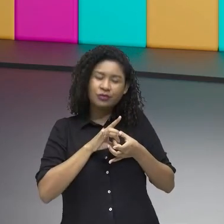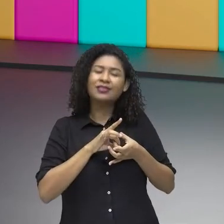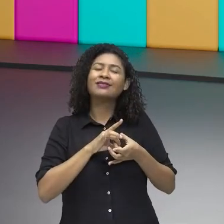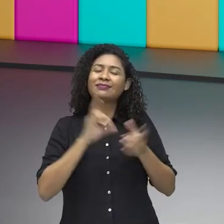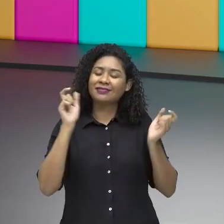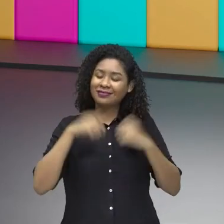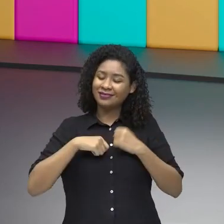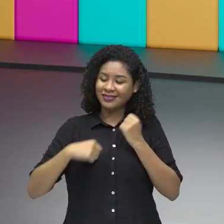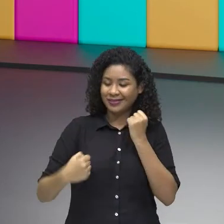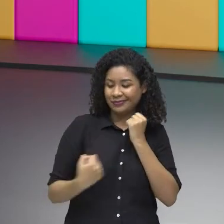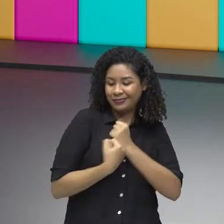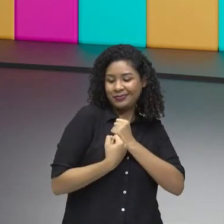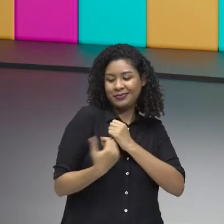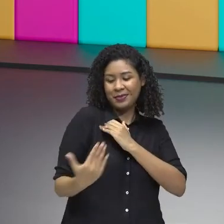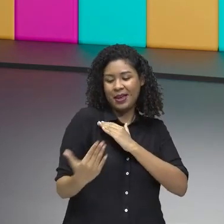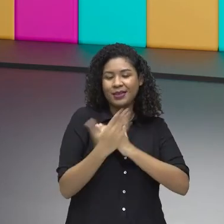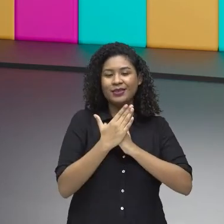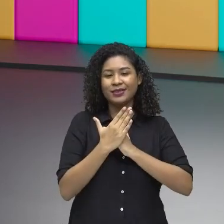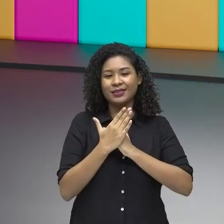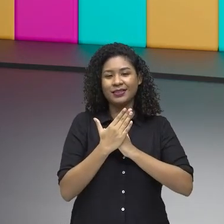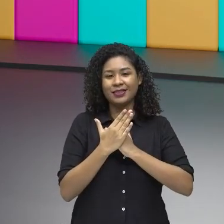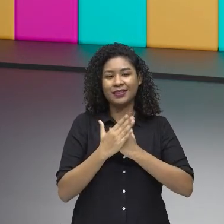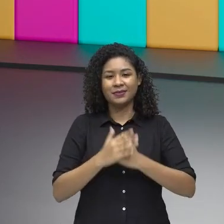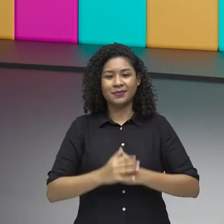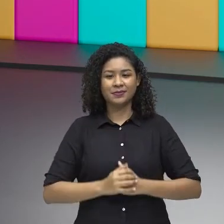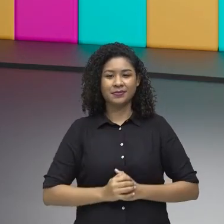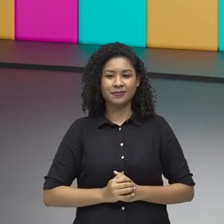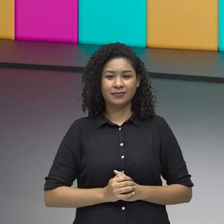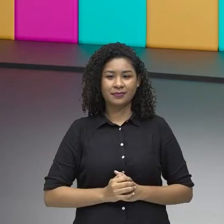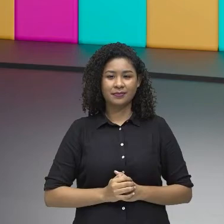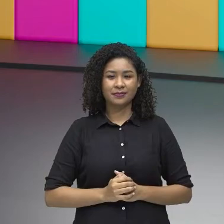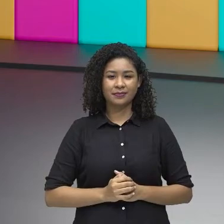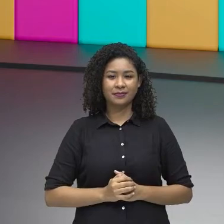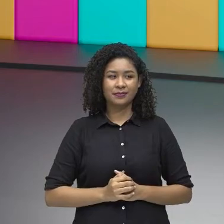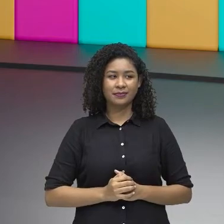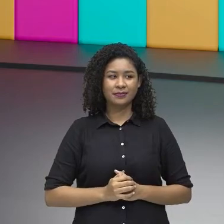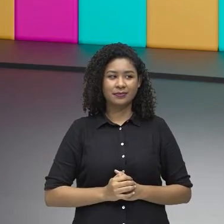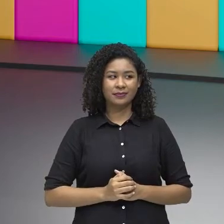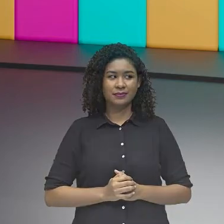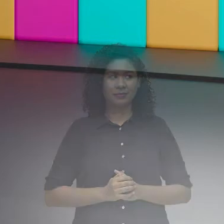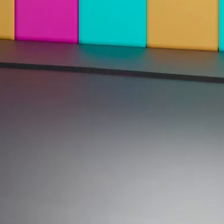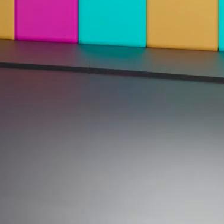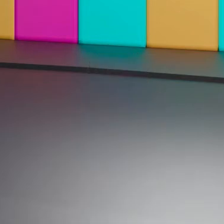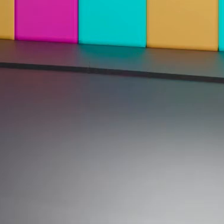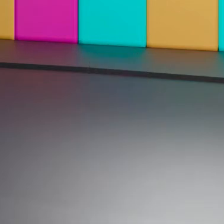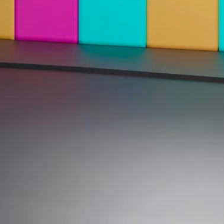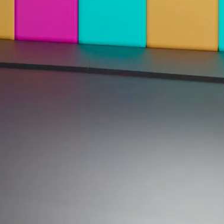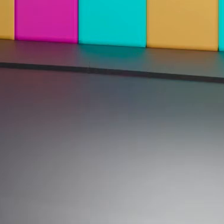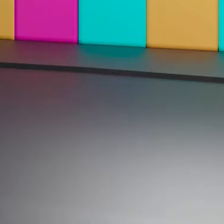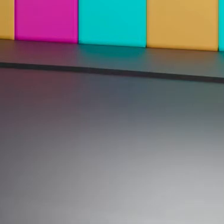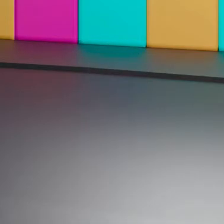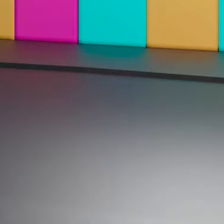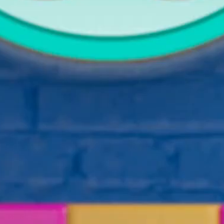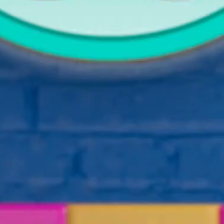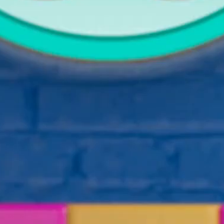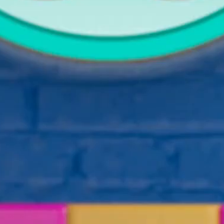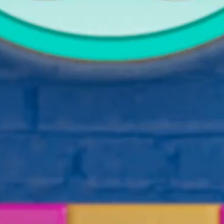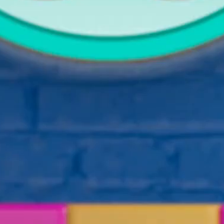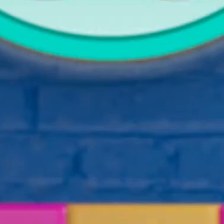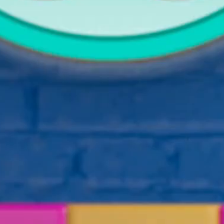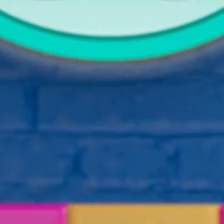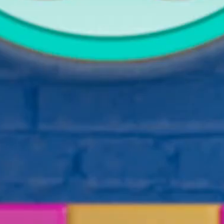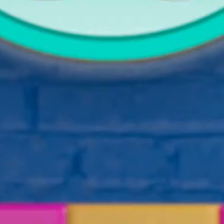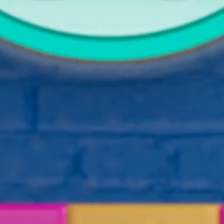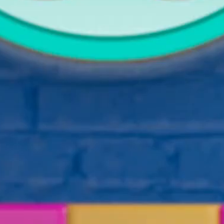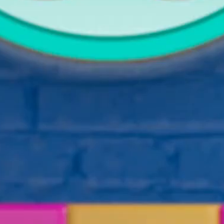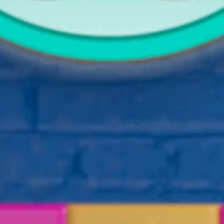valiosa aliada. Versos de Kim e Alisson. O que podemos dizer, Afonso, sobre isso? Ele falou ali também dos aspectos de passado,